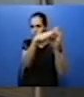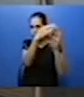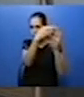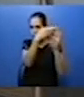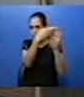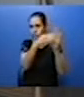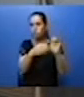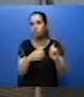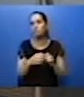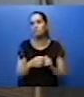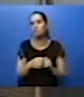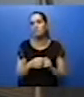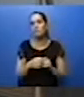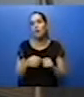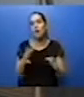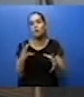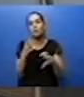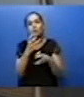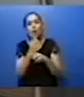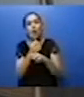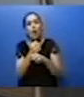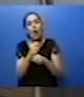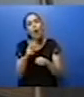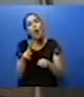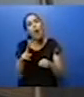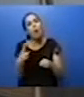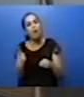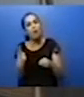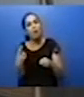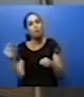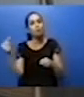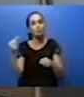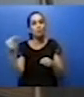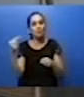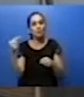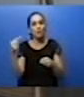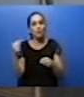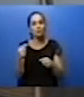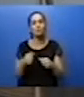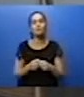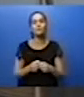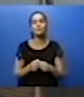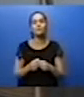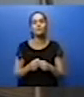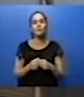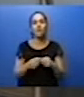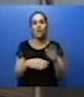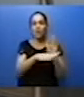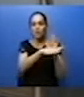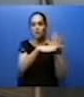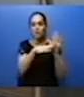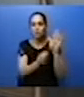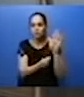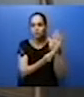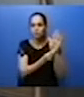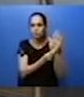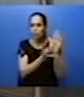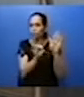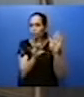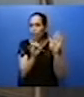ou subtrai o eles dependendo da operação que eu tiver e o denominador eu só vou copiar de